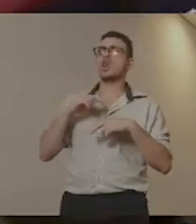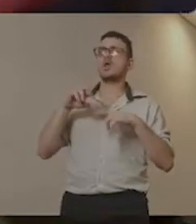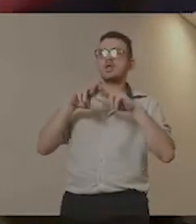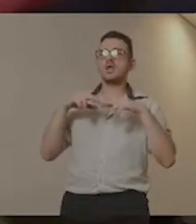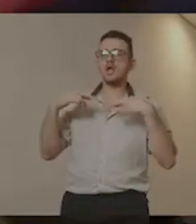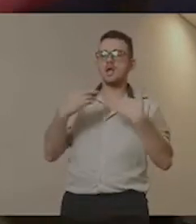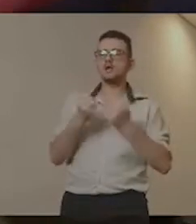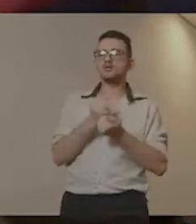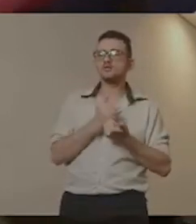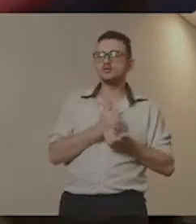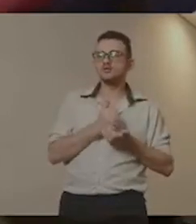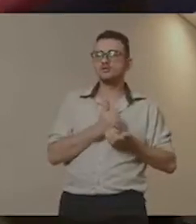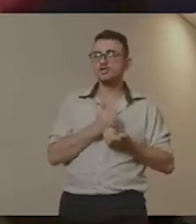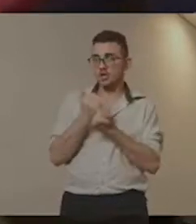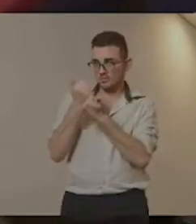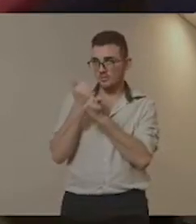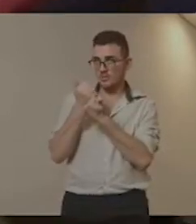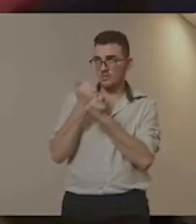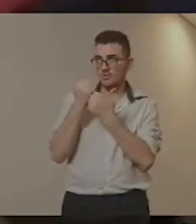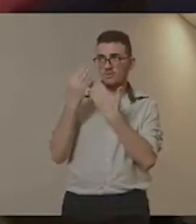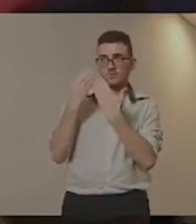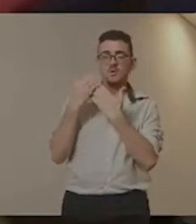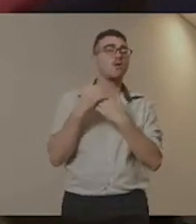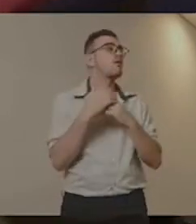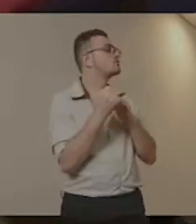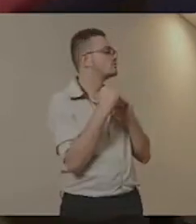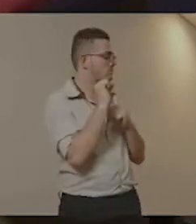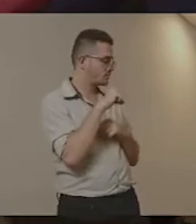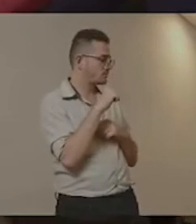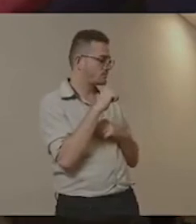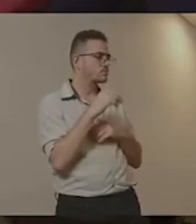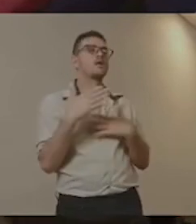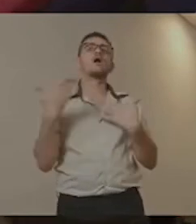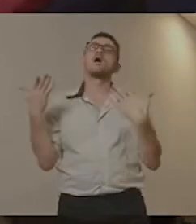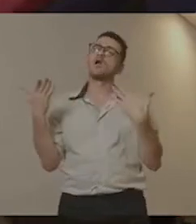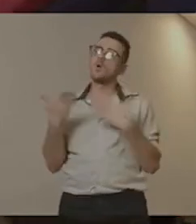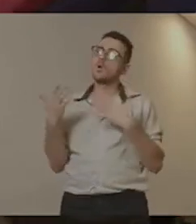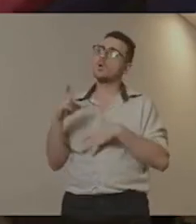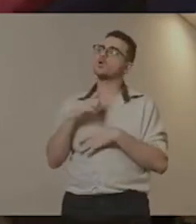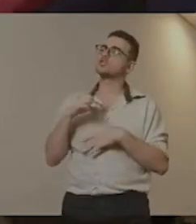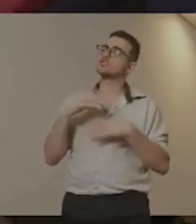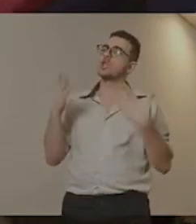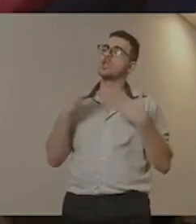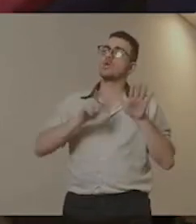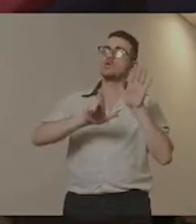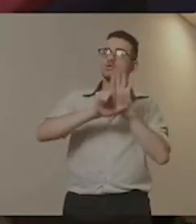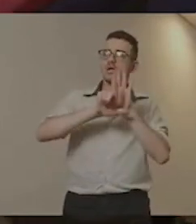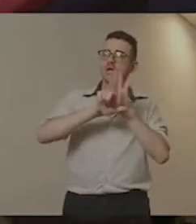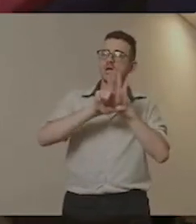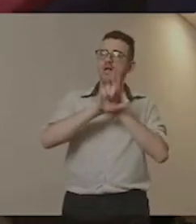tramitando na lei, e também quero colocar para vocês que ter um psicólogo na escola não vai resolver o problema de uma escola que tem às